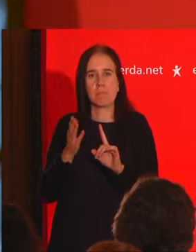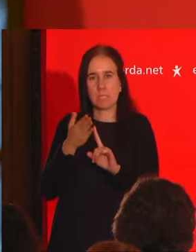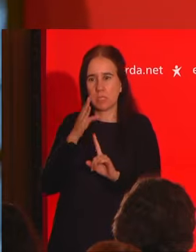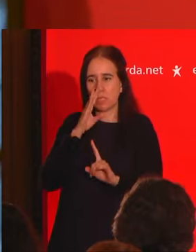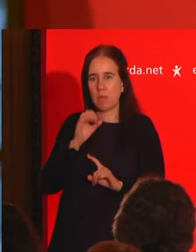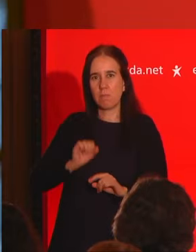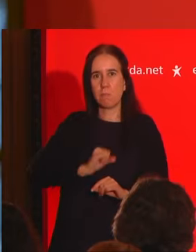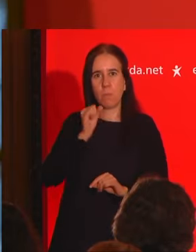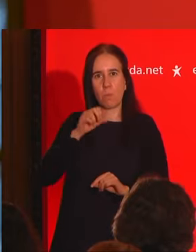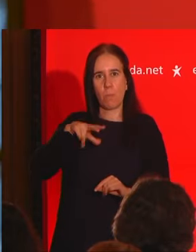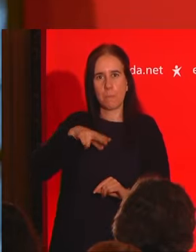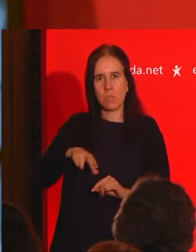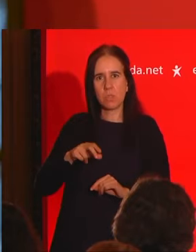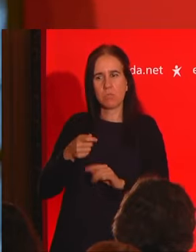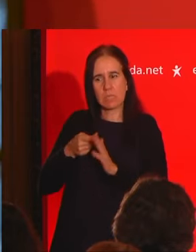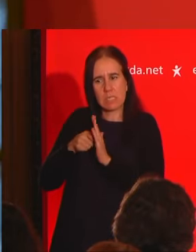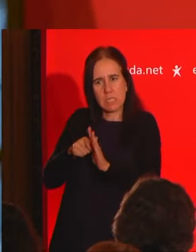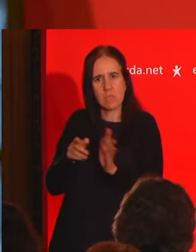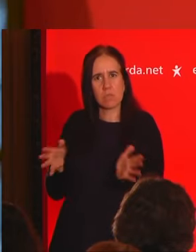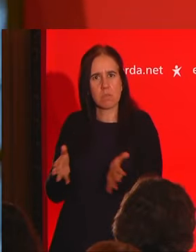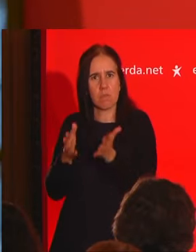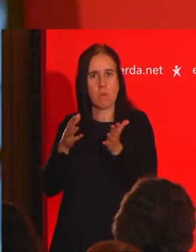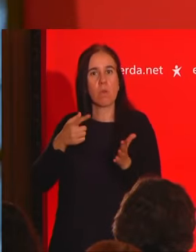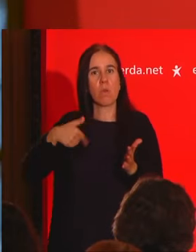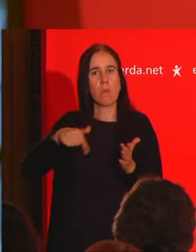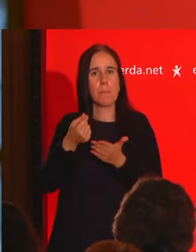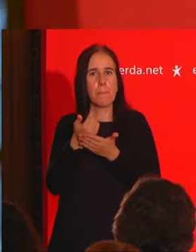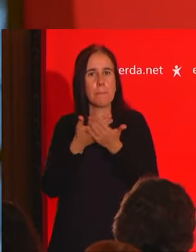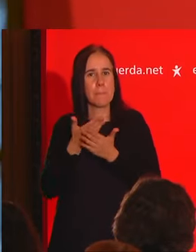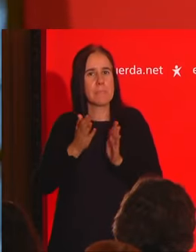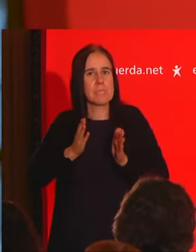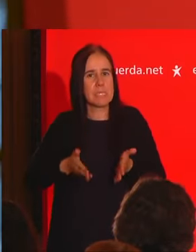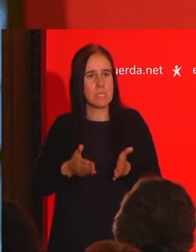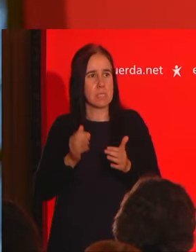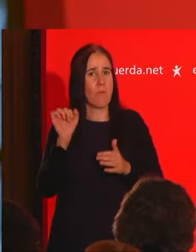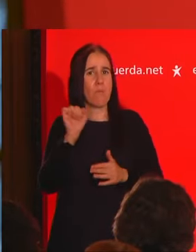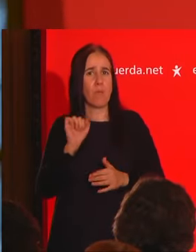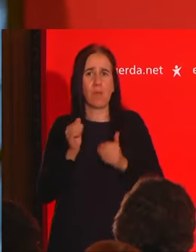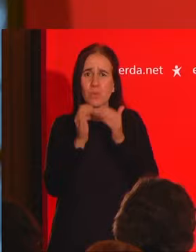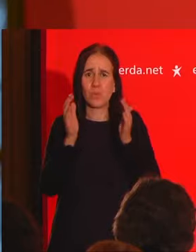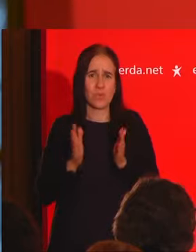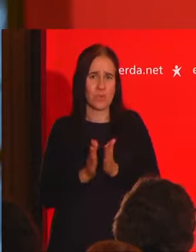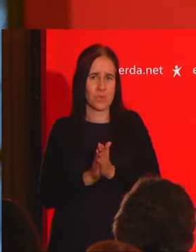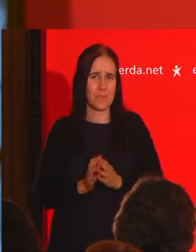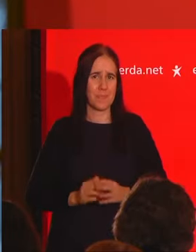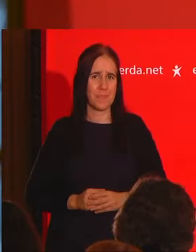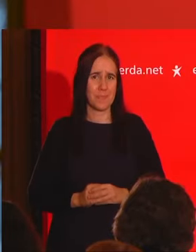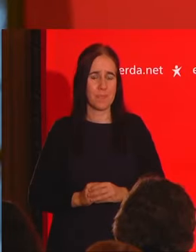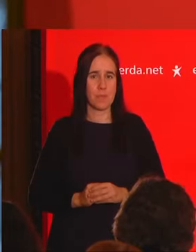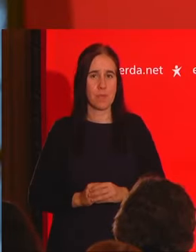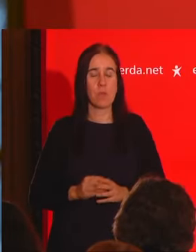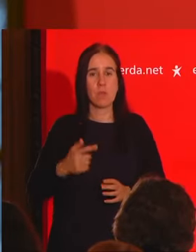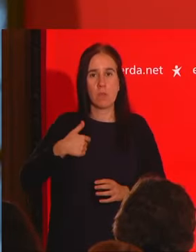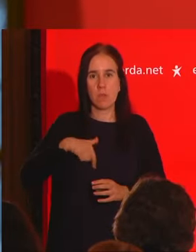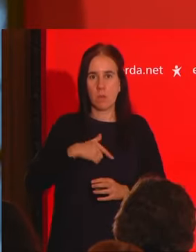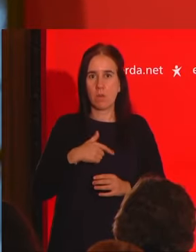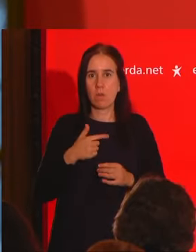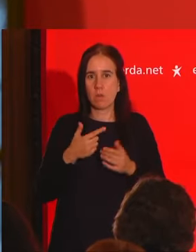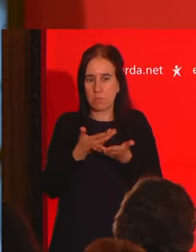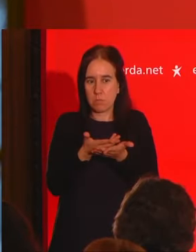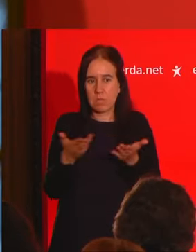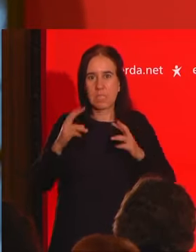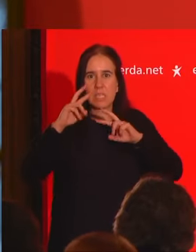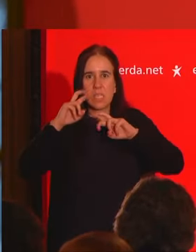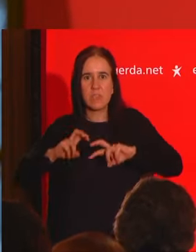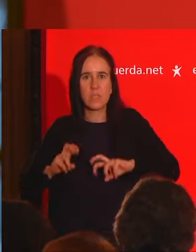ao país os recursos de que precisamos e que são de todos. Precisamos de mais meios de